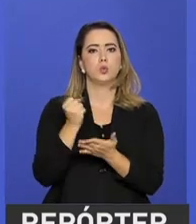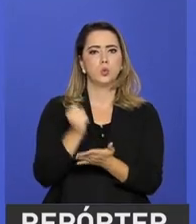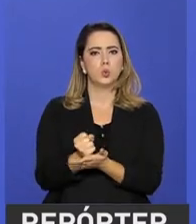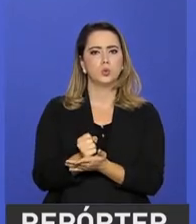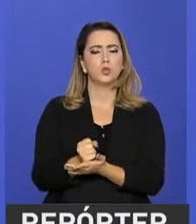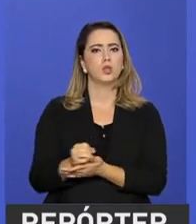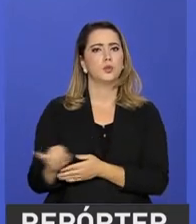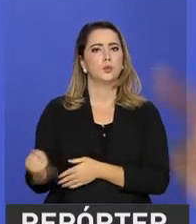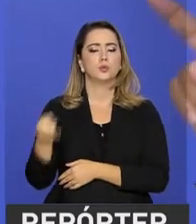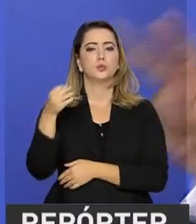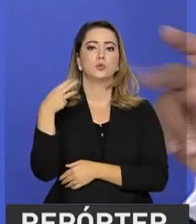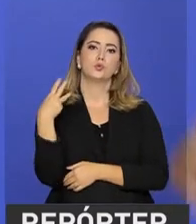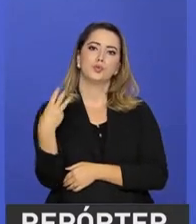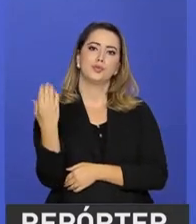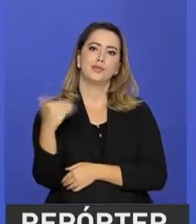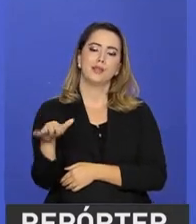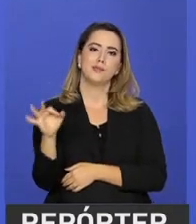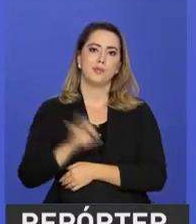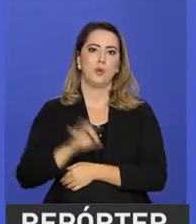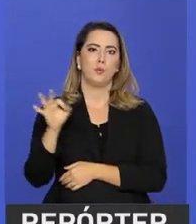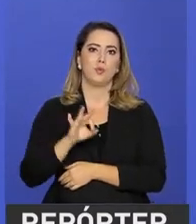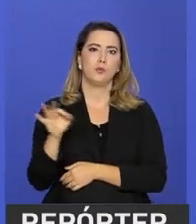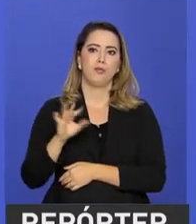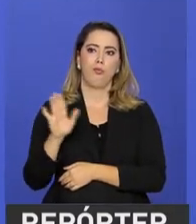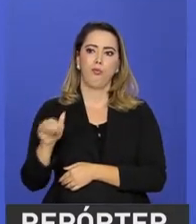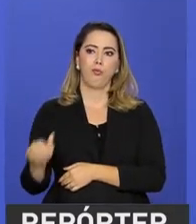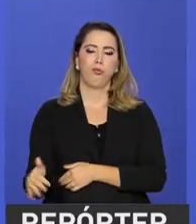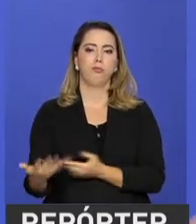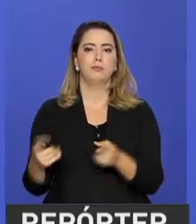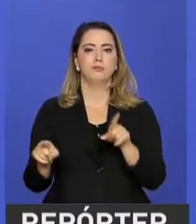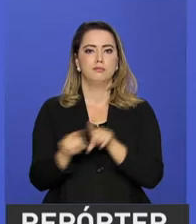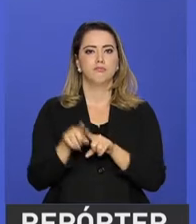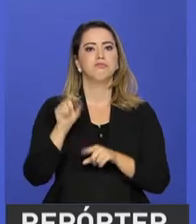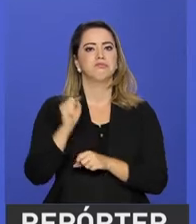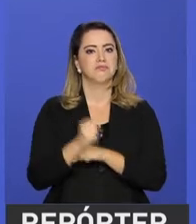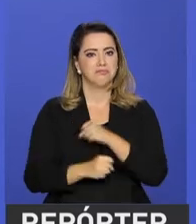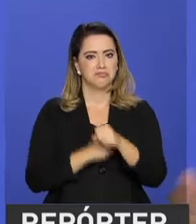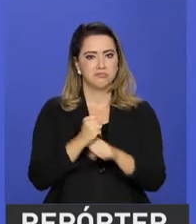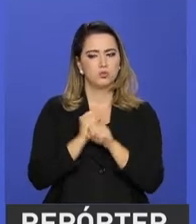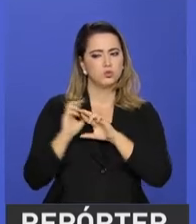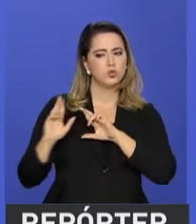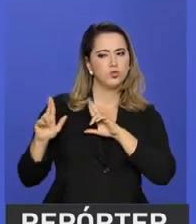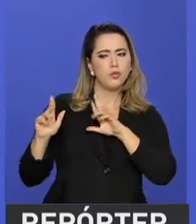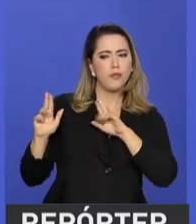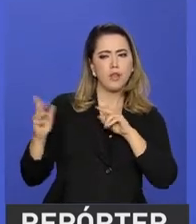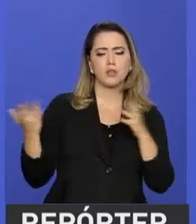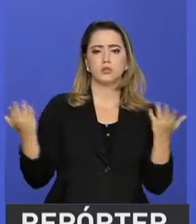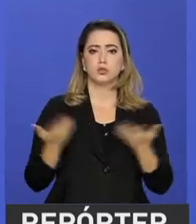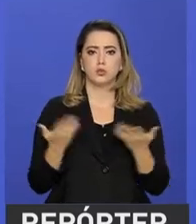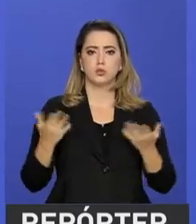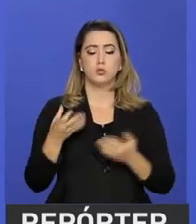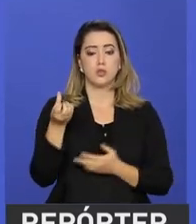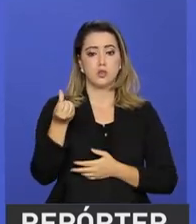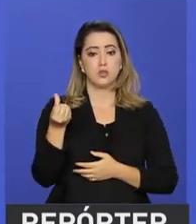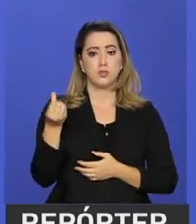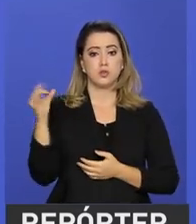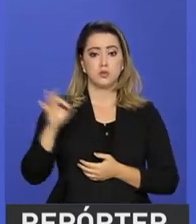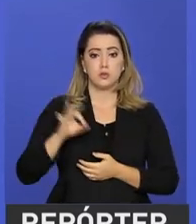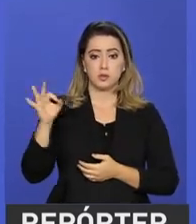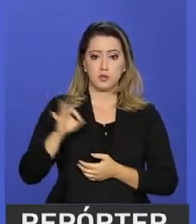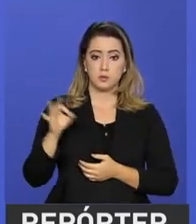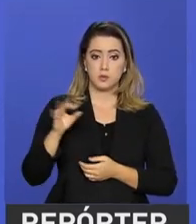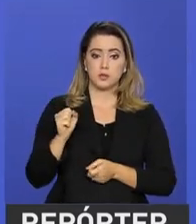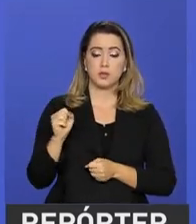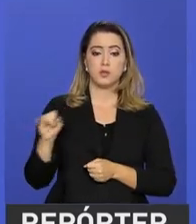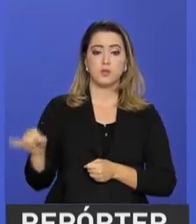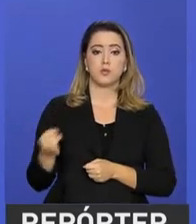ano portanto ambas as novas modalidades é bem diferente da prática atual de 606 e meio por cento